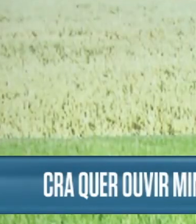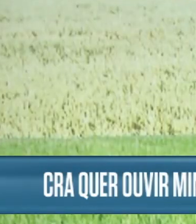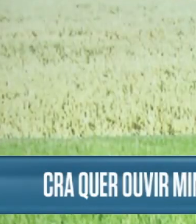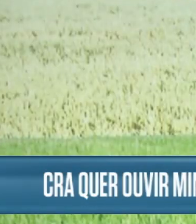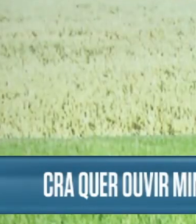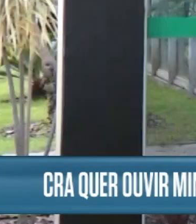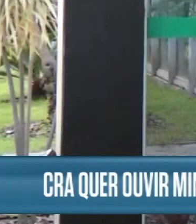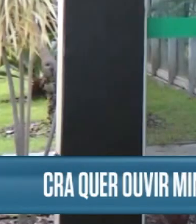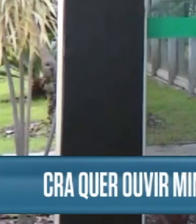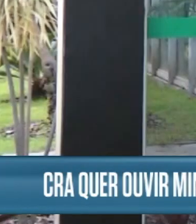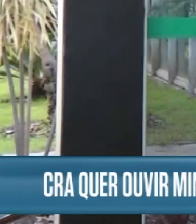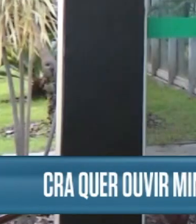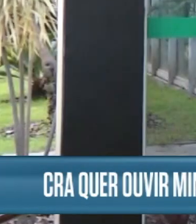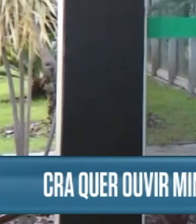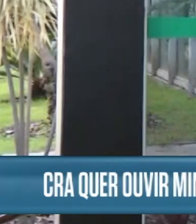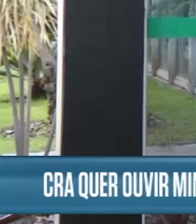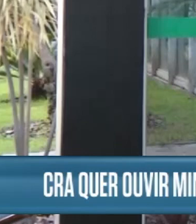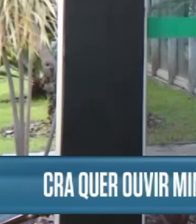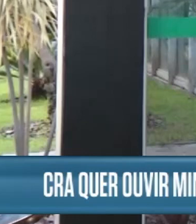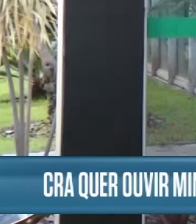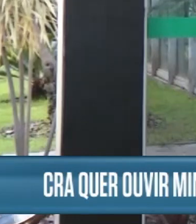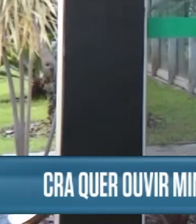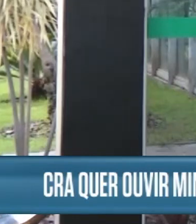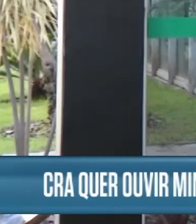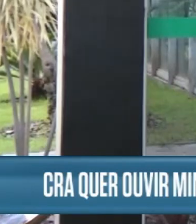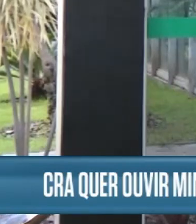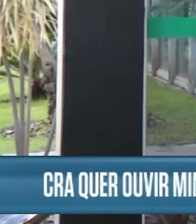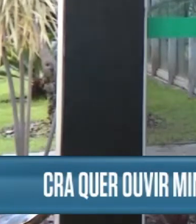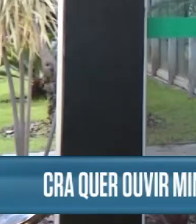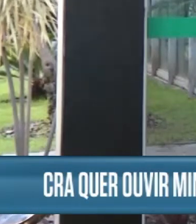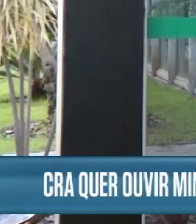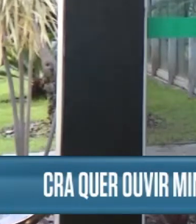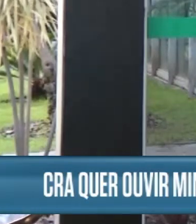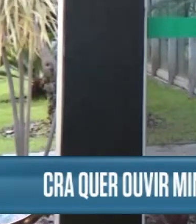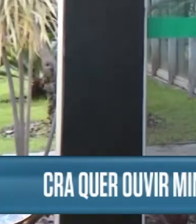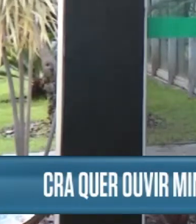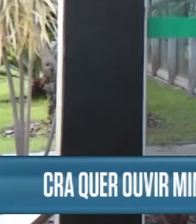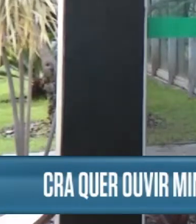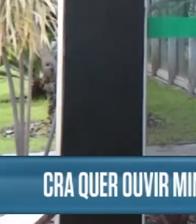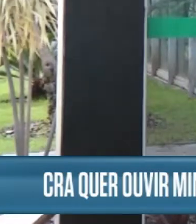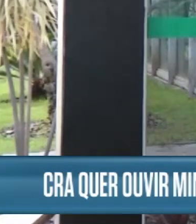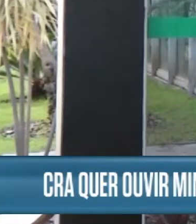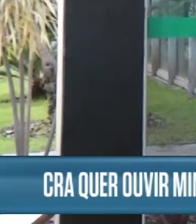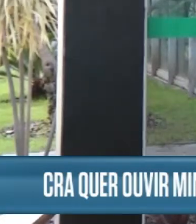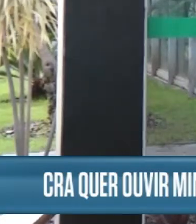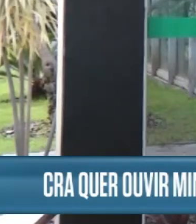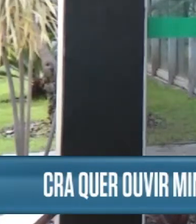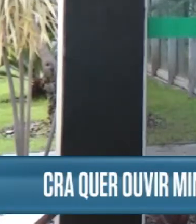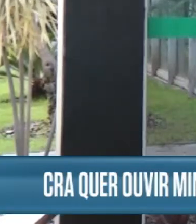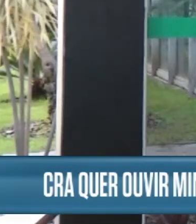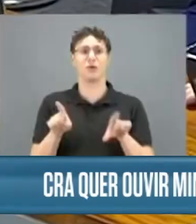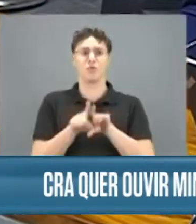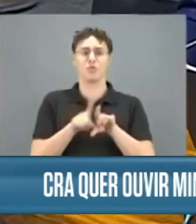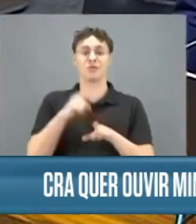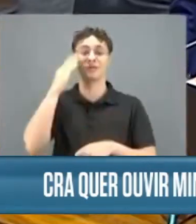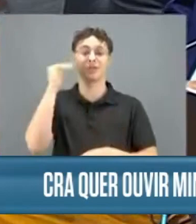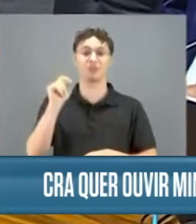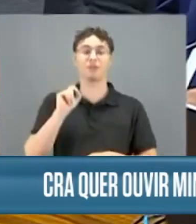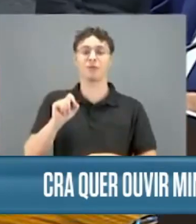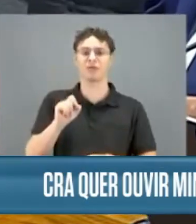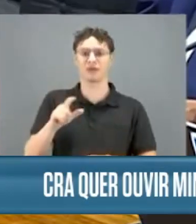13 de Abril no entanto a ordem pode ser alterada pois o ministro da Agricultura viaja a China na próxima semana